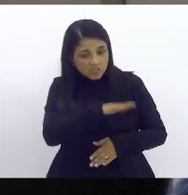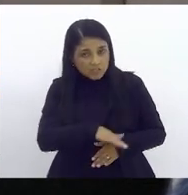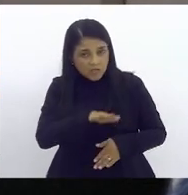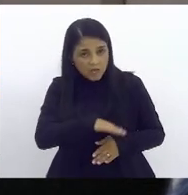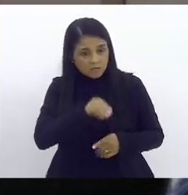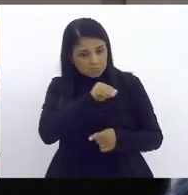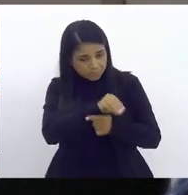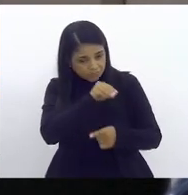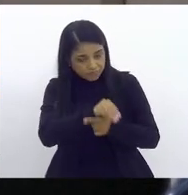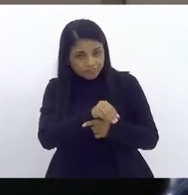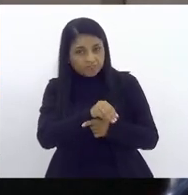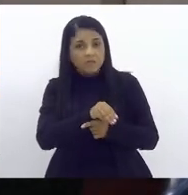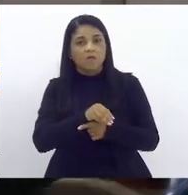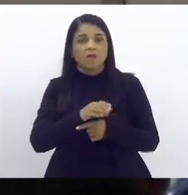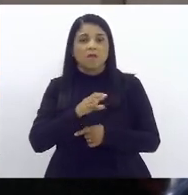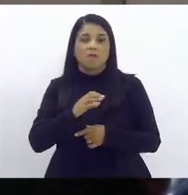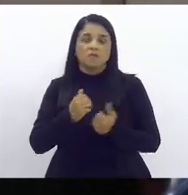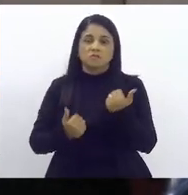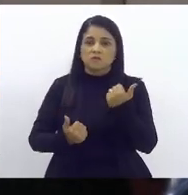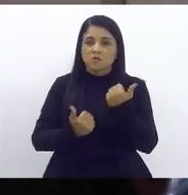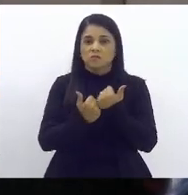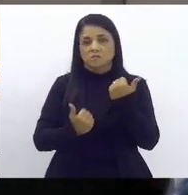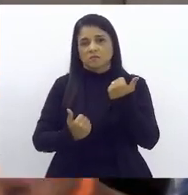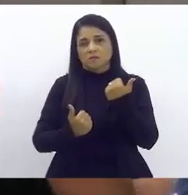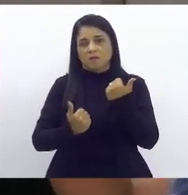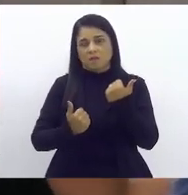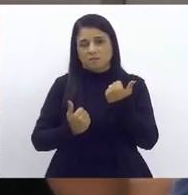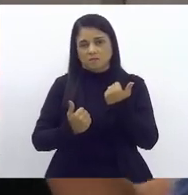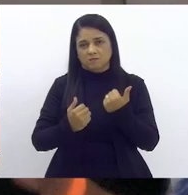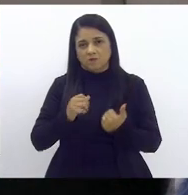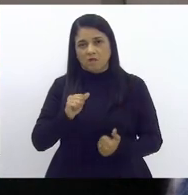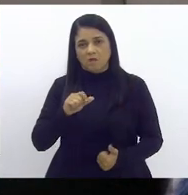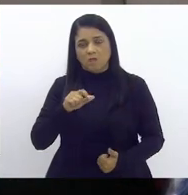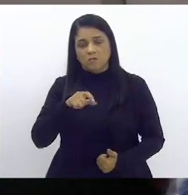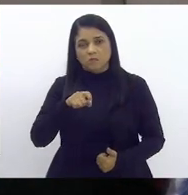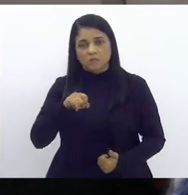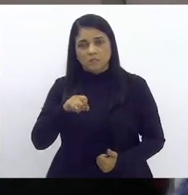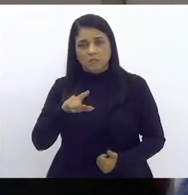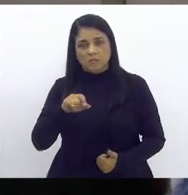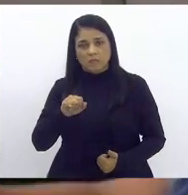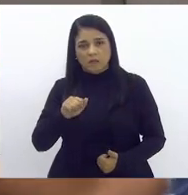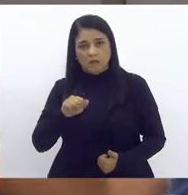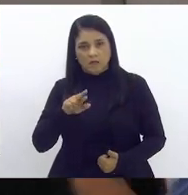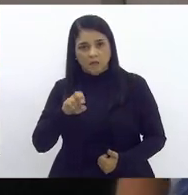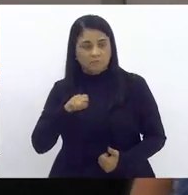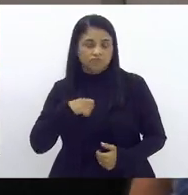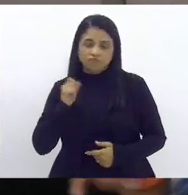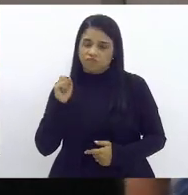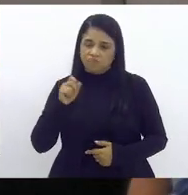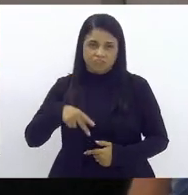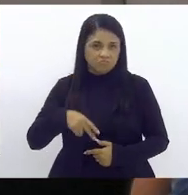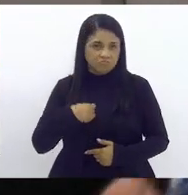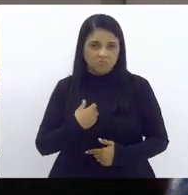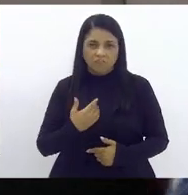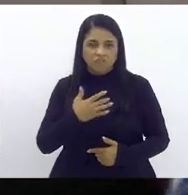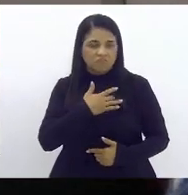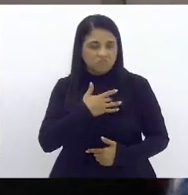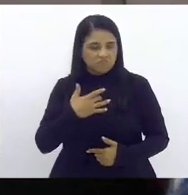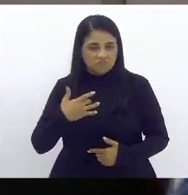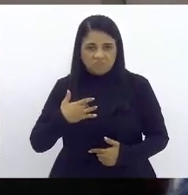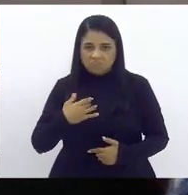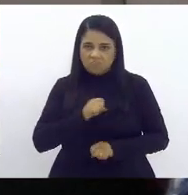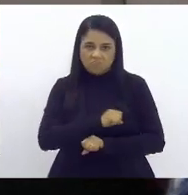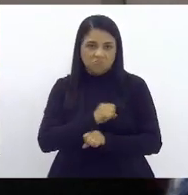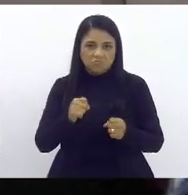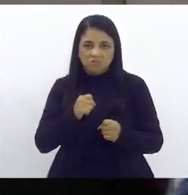saúde. Se não mudar, tá, essa realidade, não vamos conseguir nos aposentar com saúde e dignidade.